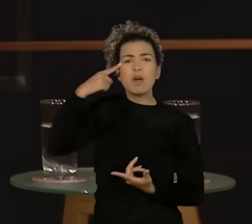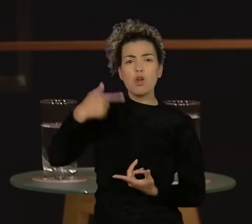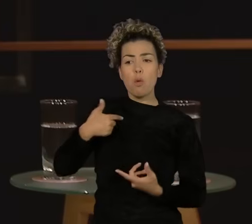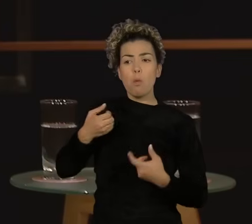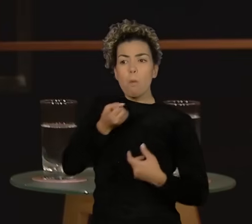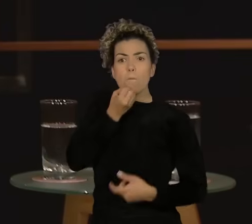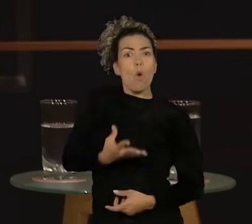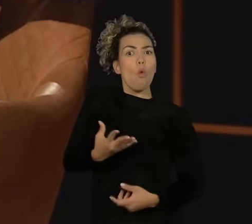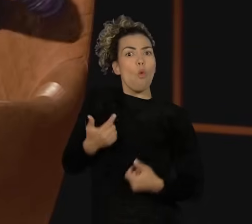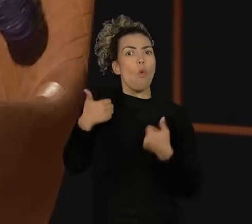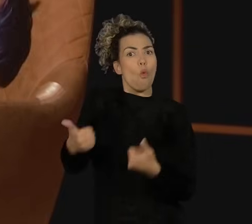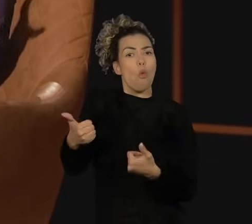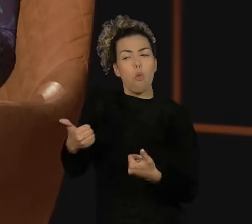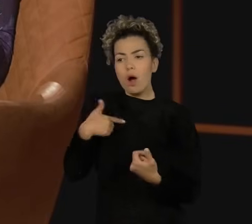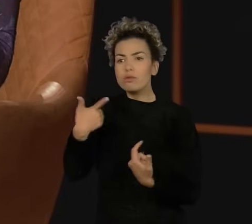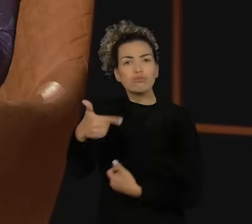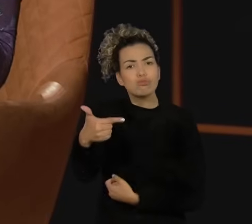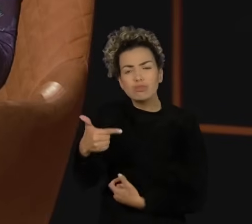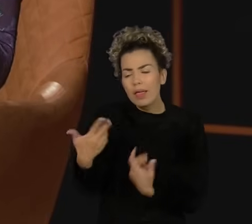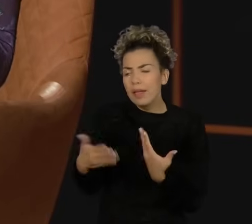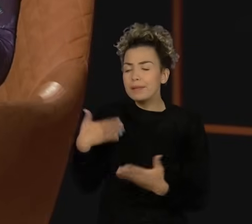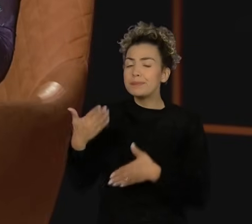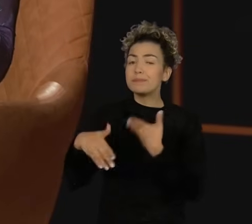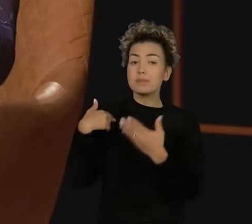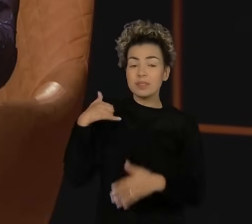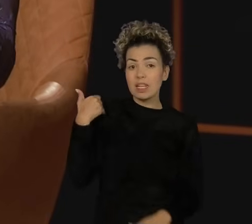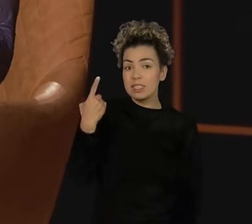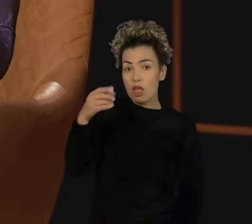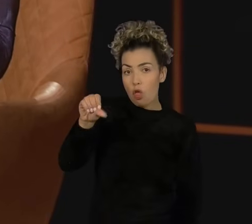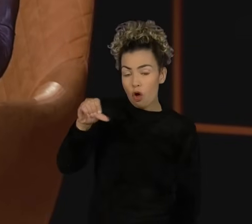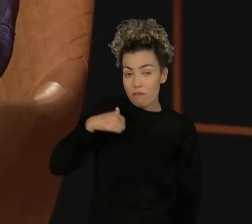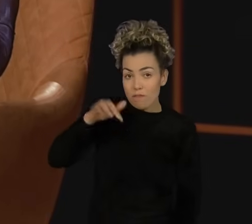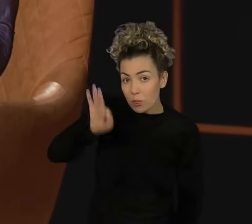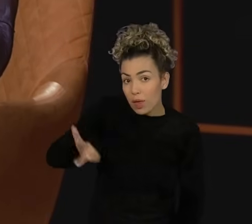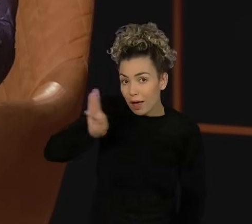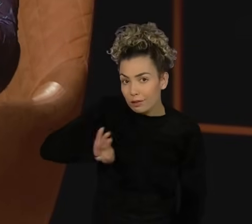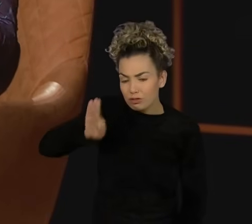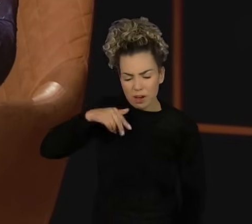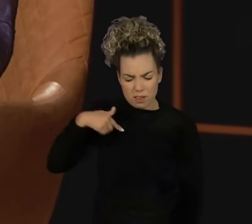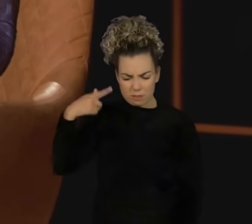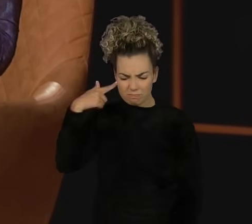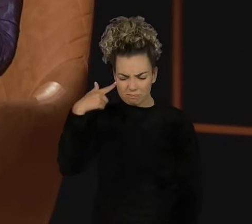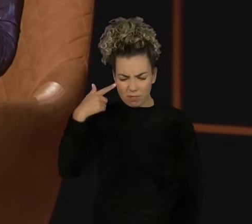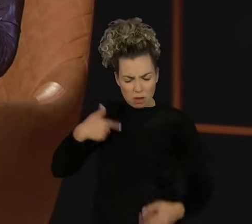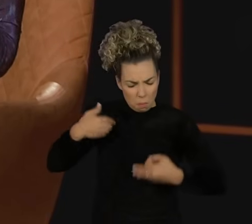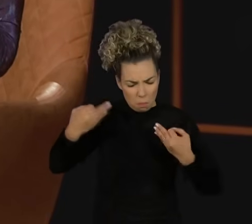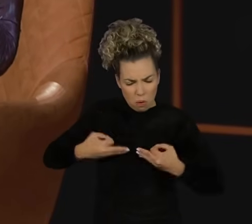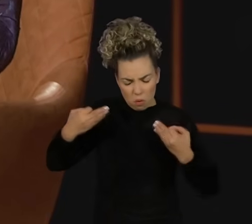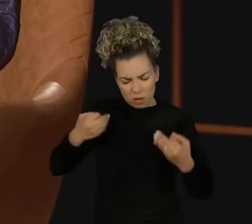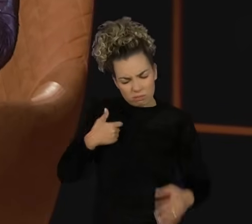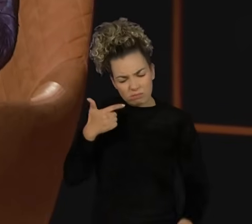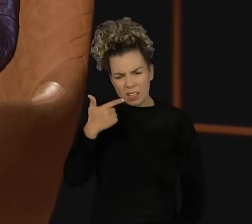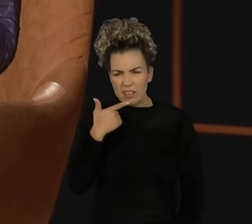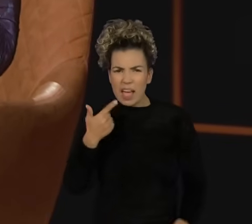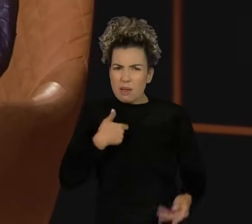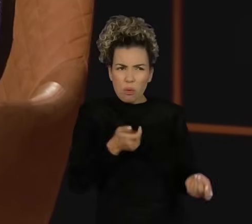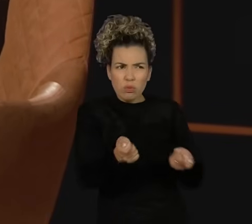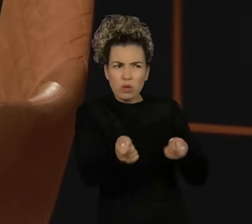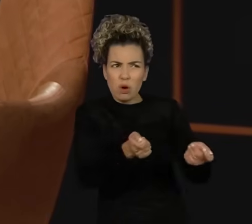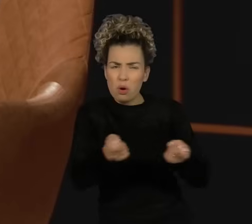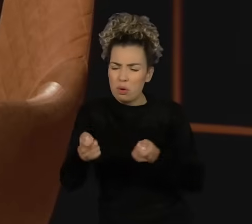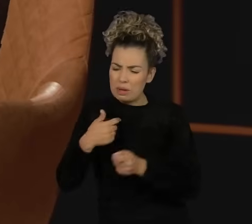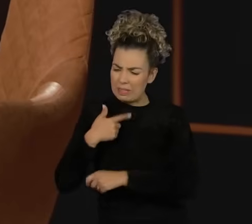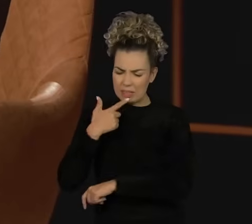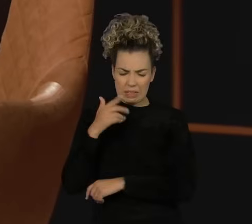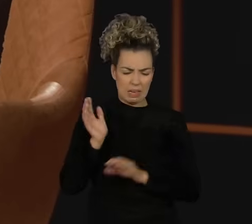da Aí, juventude. com 19, na faculdade, eu falei, não sei se eu tô pronta para dirigir, não sei o quê, barará, barará.